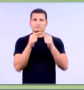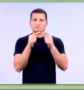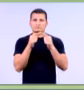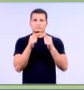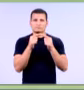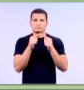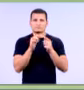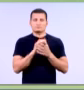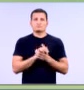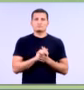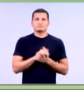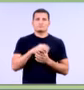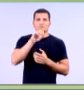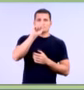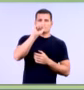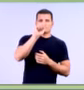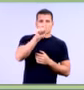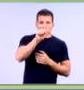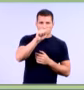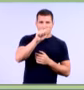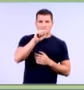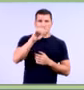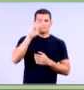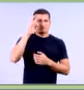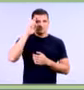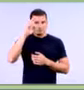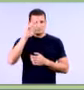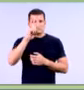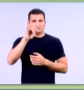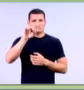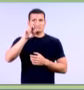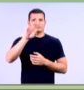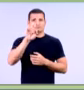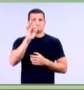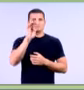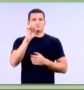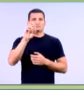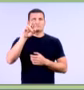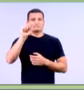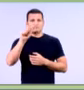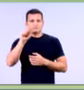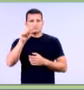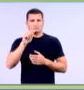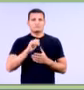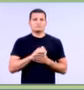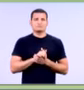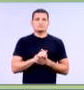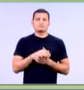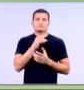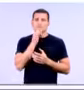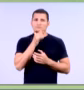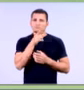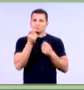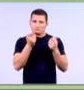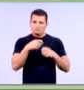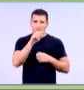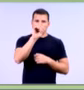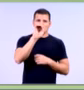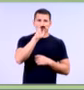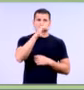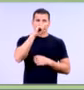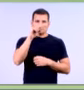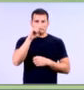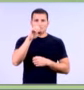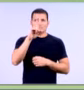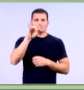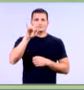Referir-me à diretora. Você substituindo, referir-me ao diretor. Se isso for possível, você pode colocar a crase.